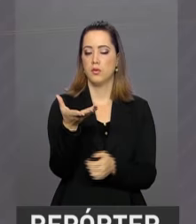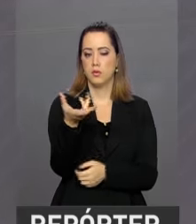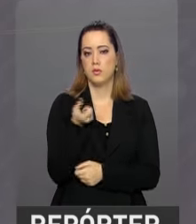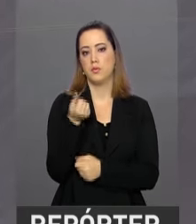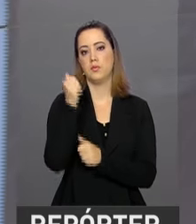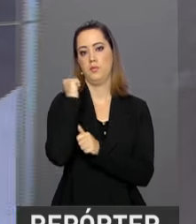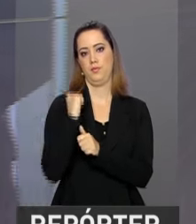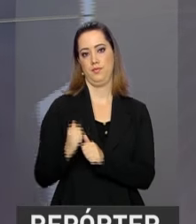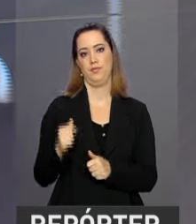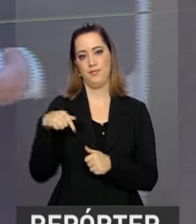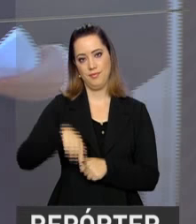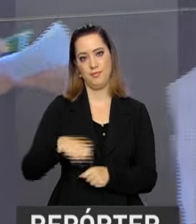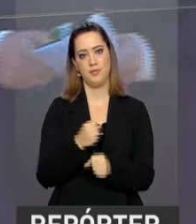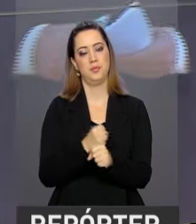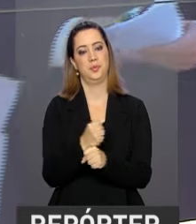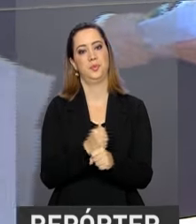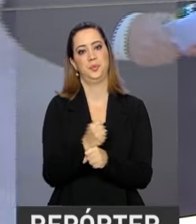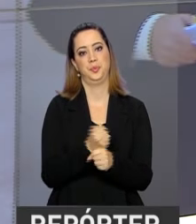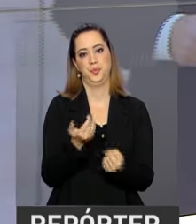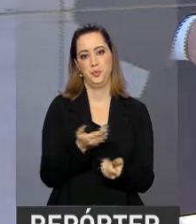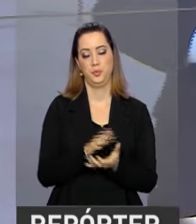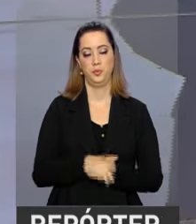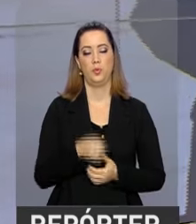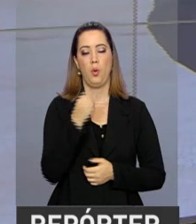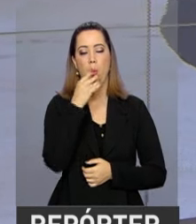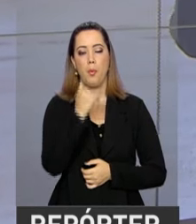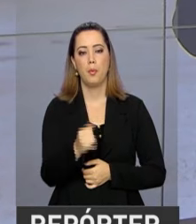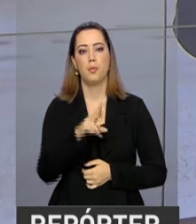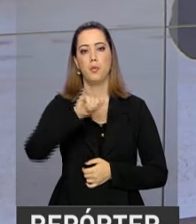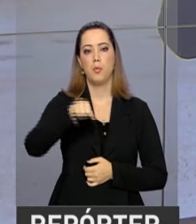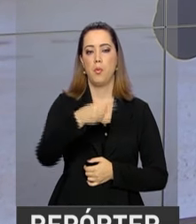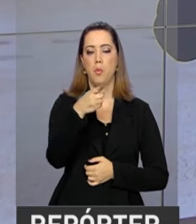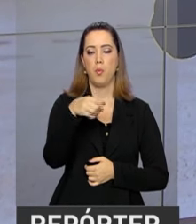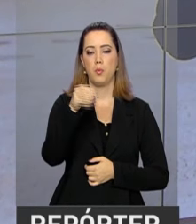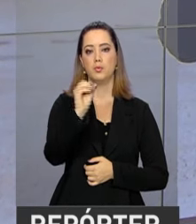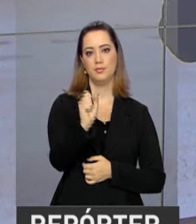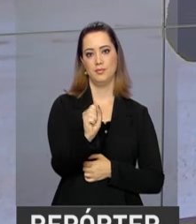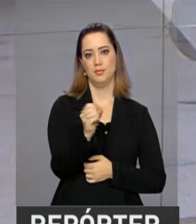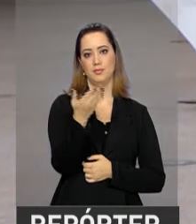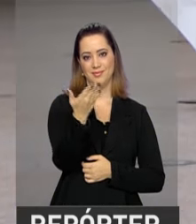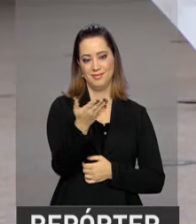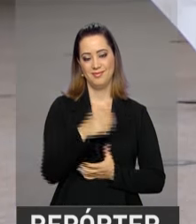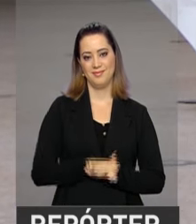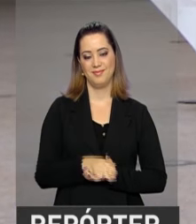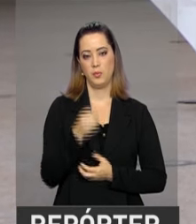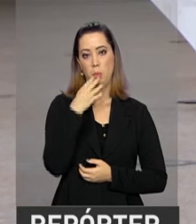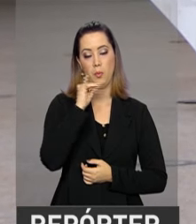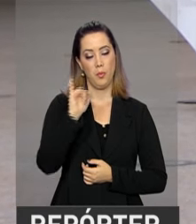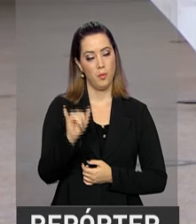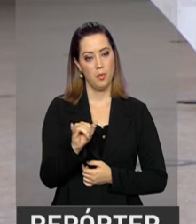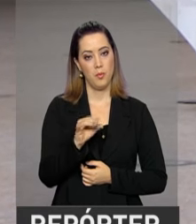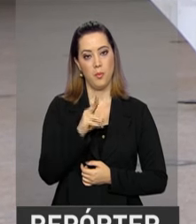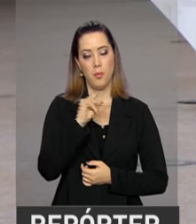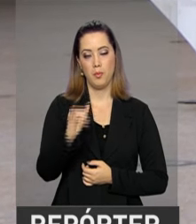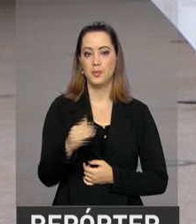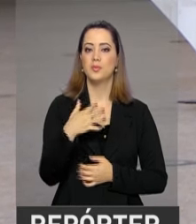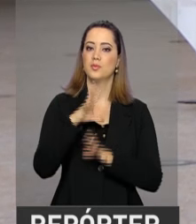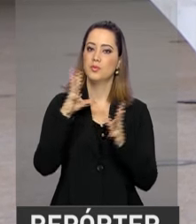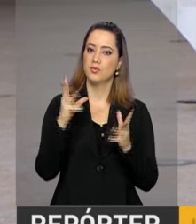gente ao vivo, direto do Palácio do Planalto. Oi, João Pedro, bom dia. Oi, Renata, bom dia a você, bom dia a todos. Pois é, são